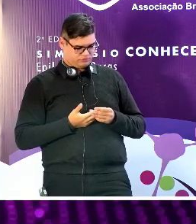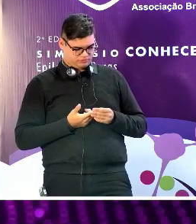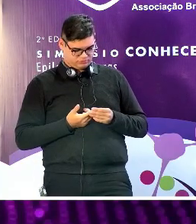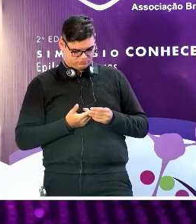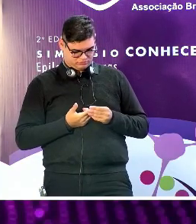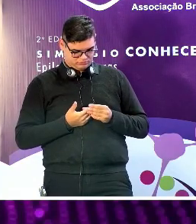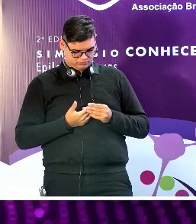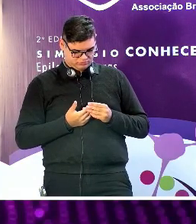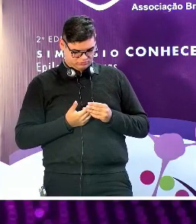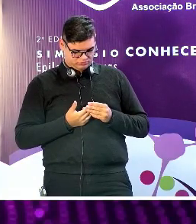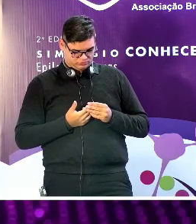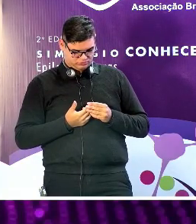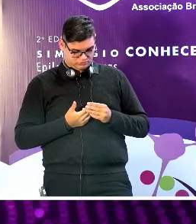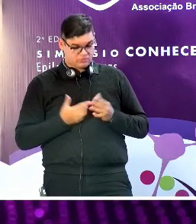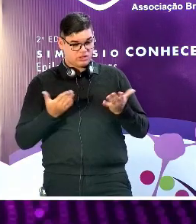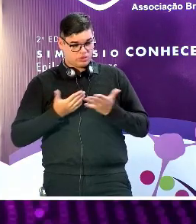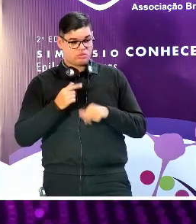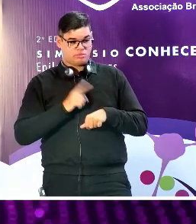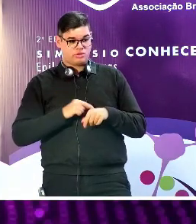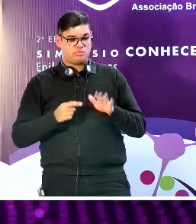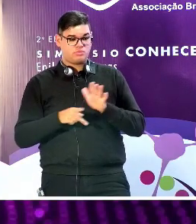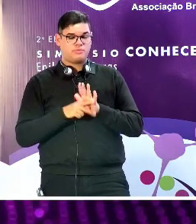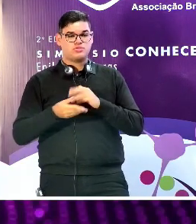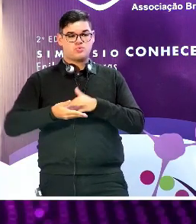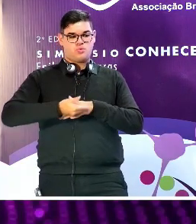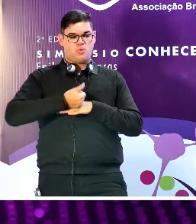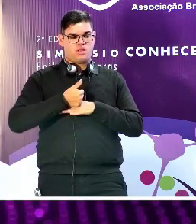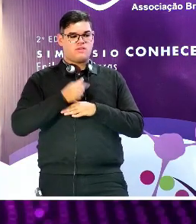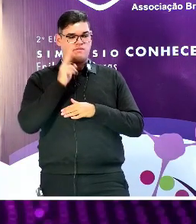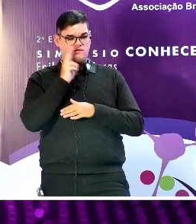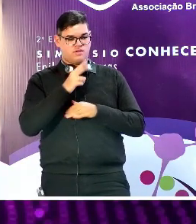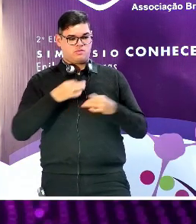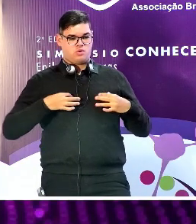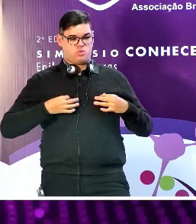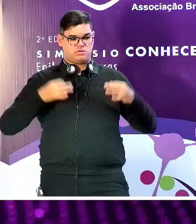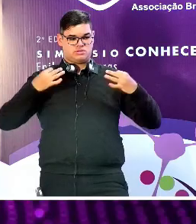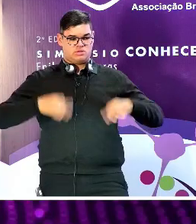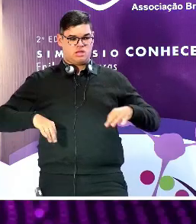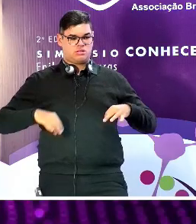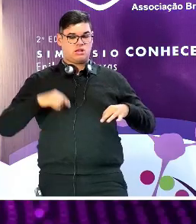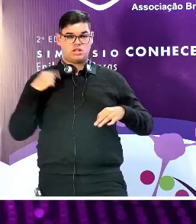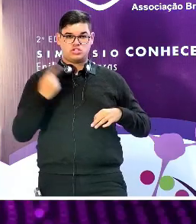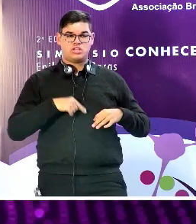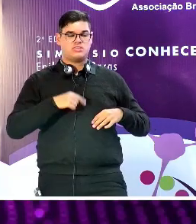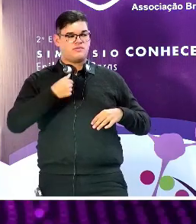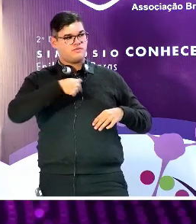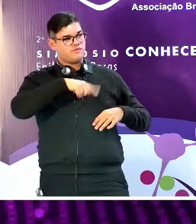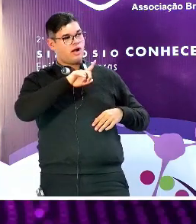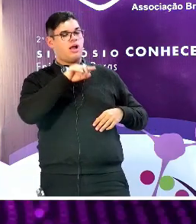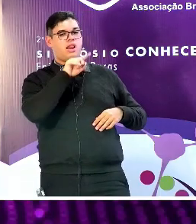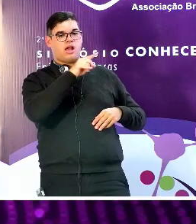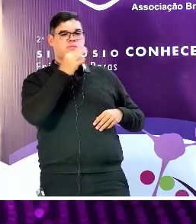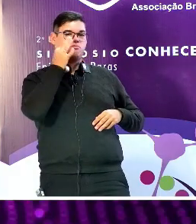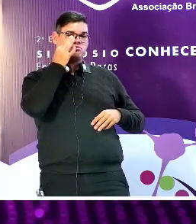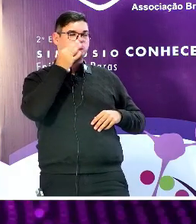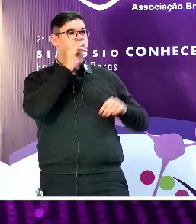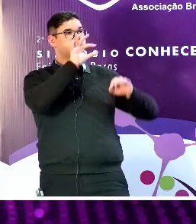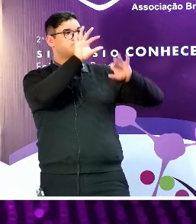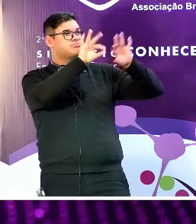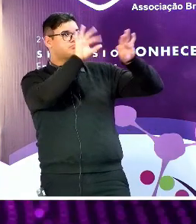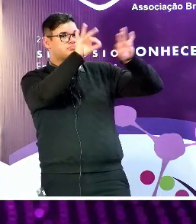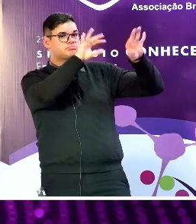uma etapa de coleta, acho que todo mundo consegue ver lá, né, uma roupa, e a gente coletando. E, quando a gente extrai